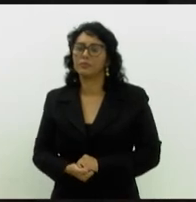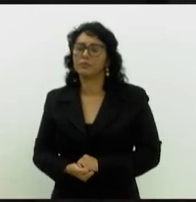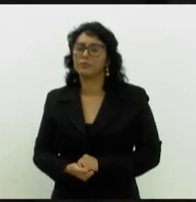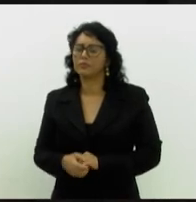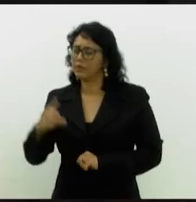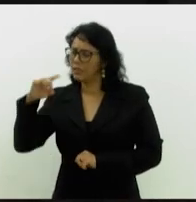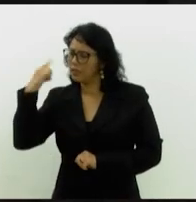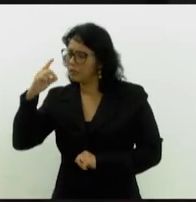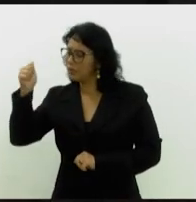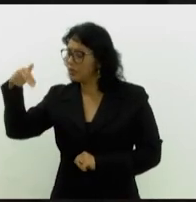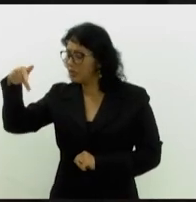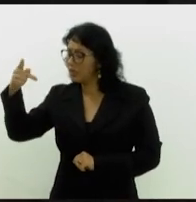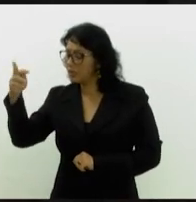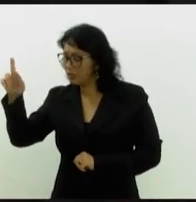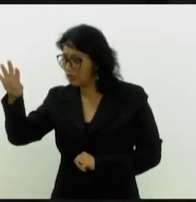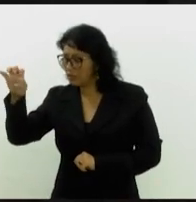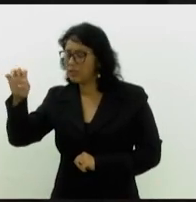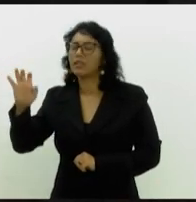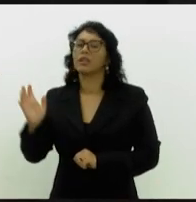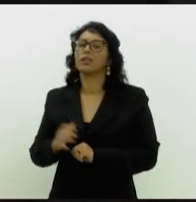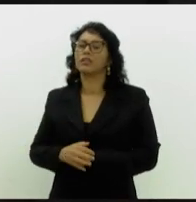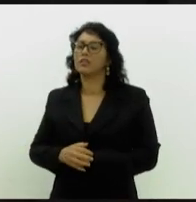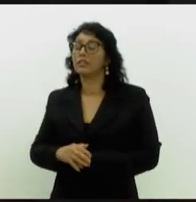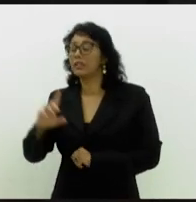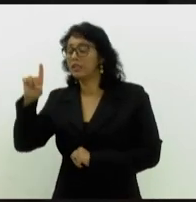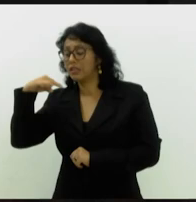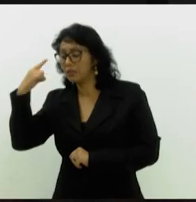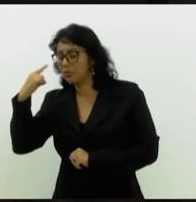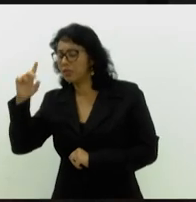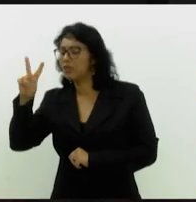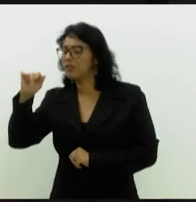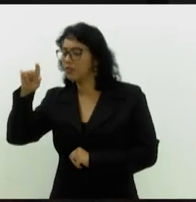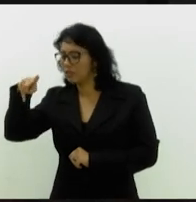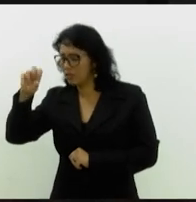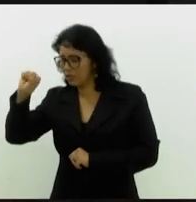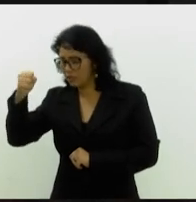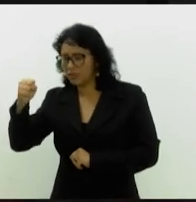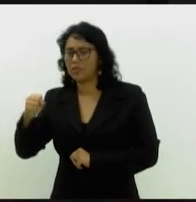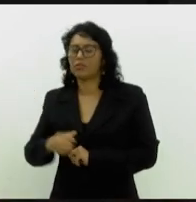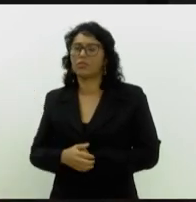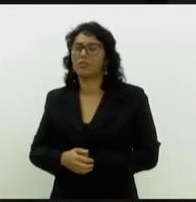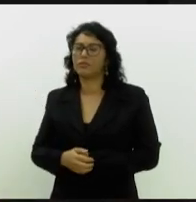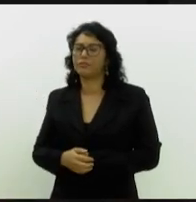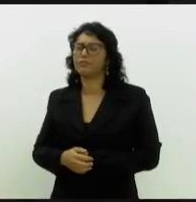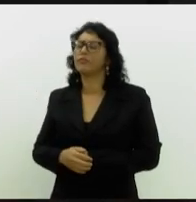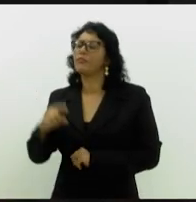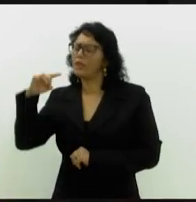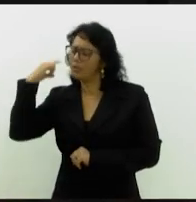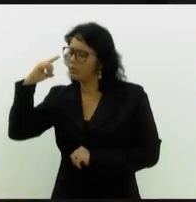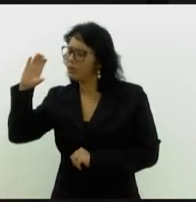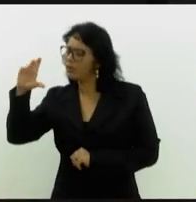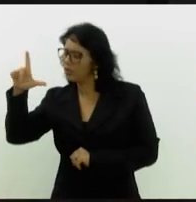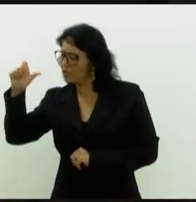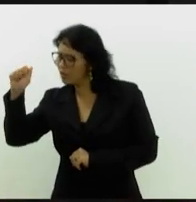Deputado Andrezinho ciciliano Deputado Vinícius cosolo Deputado Cláudio